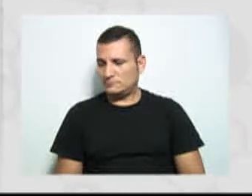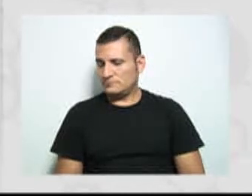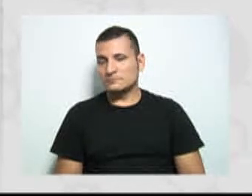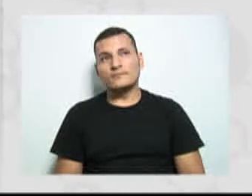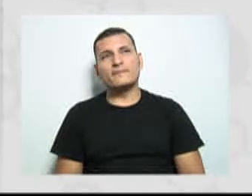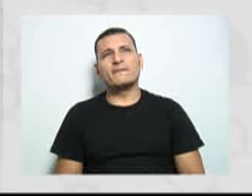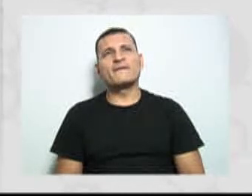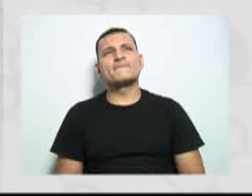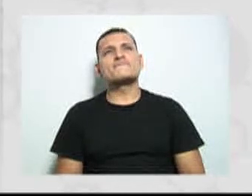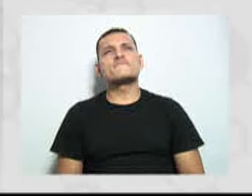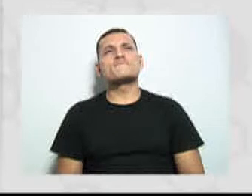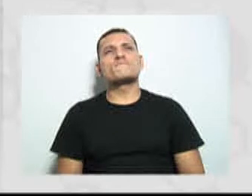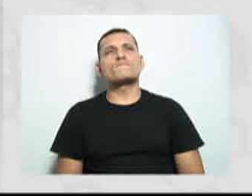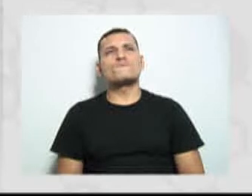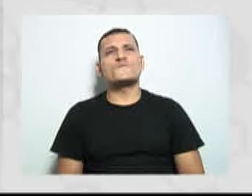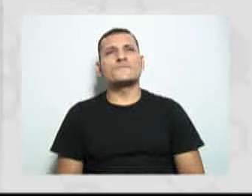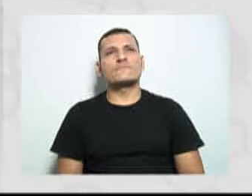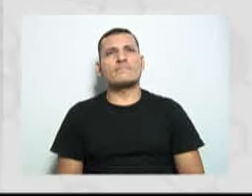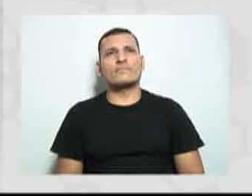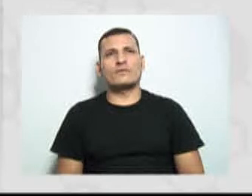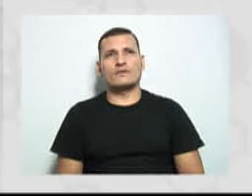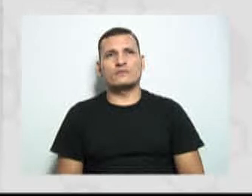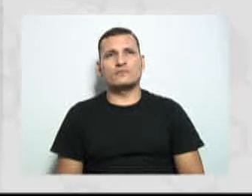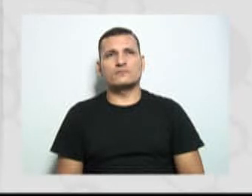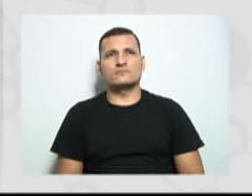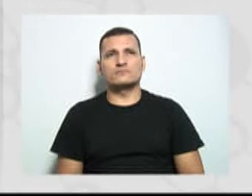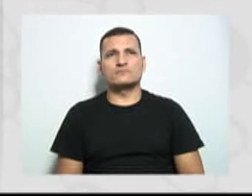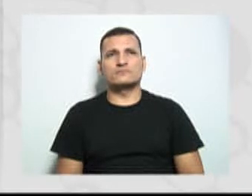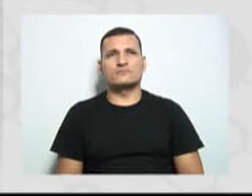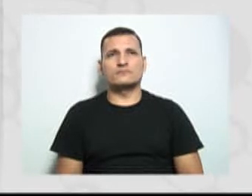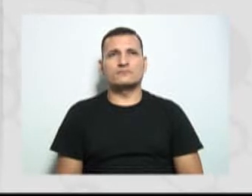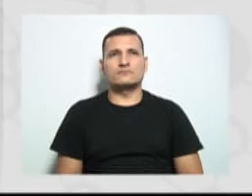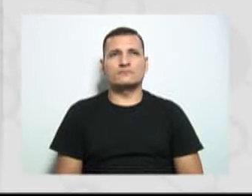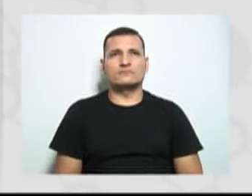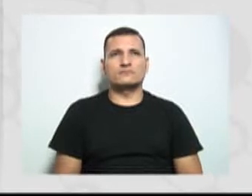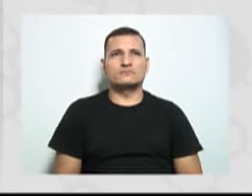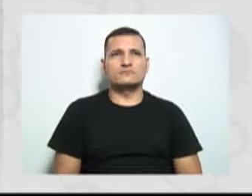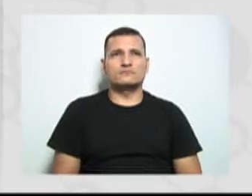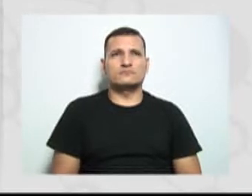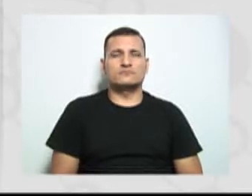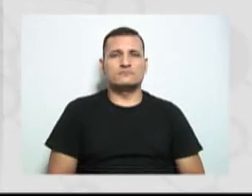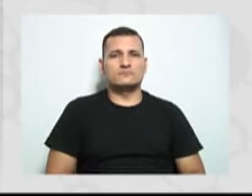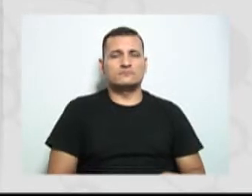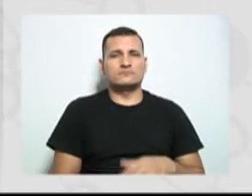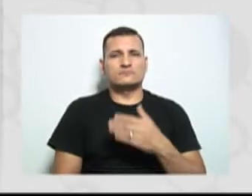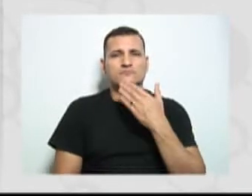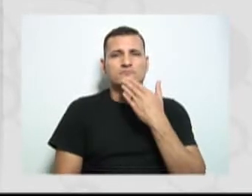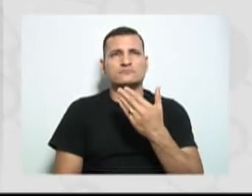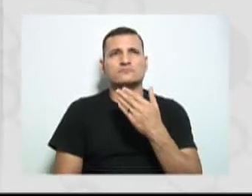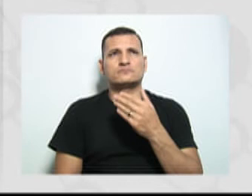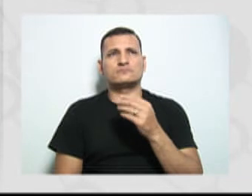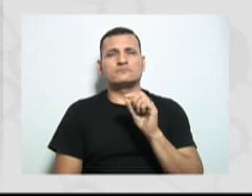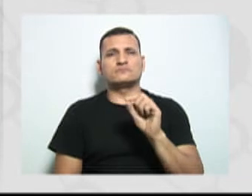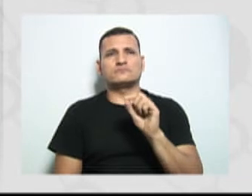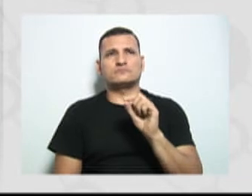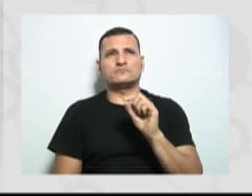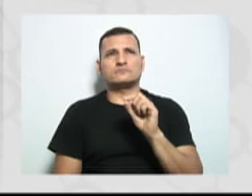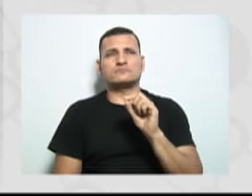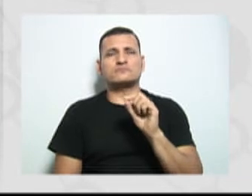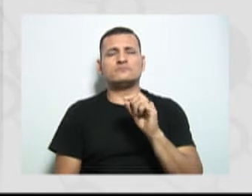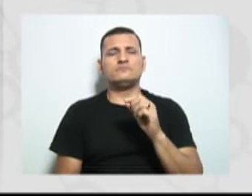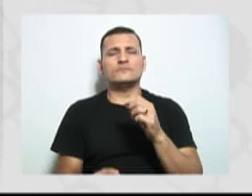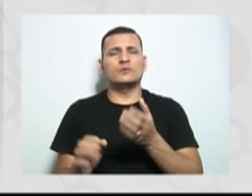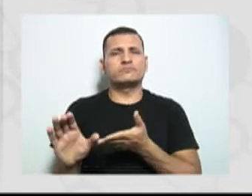Acho que ficou melhorzinho. Vamos lá. O que eu peço? Que com base nos dados acima, apure o